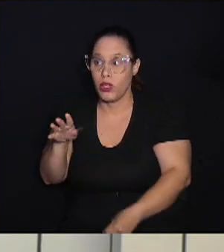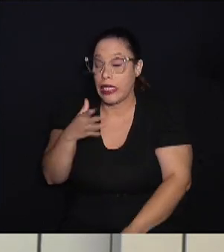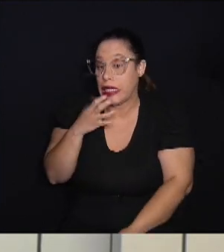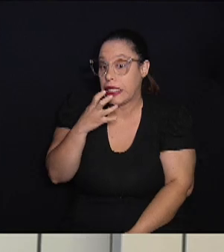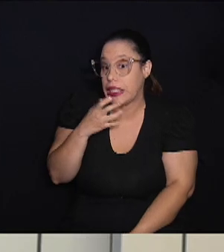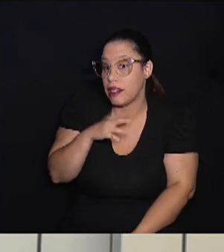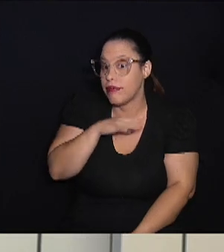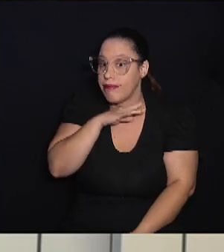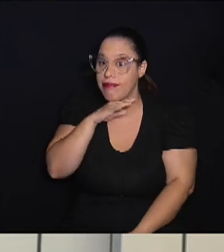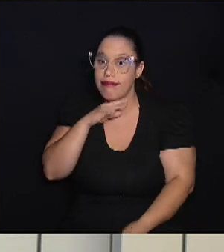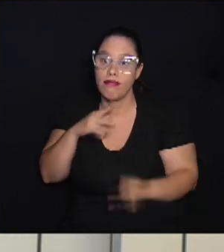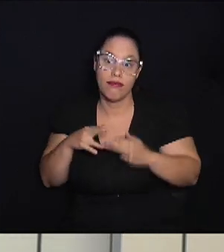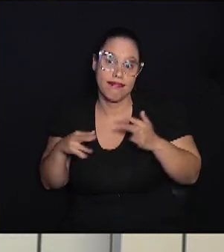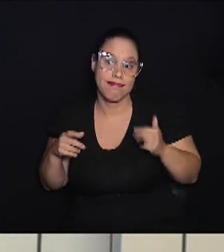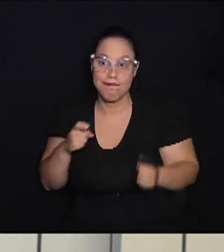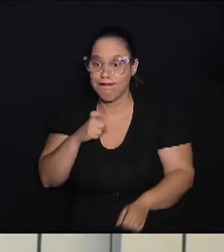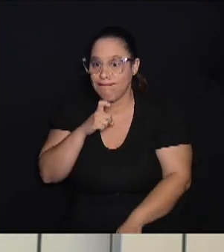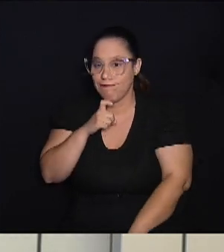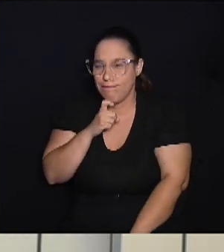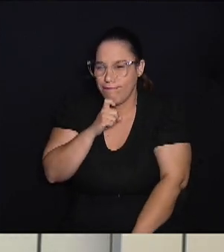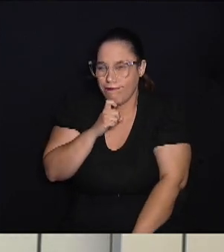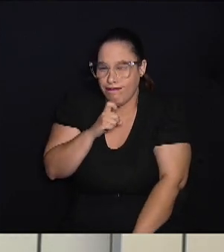em dias mais frios.